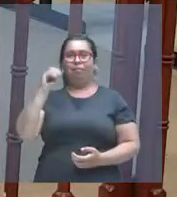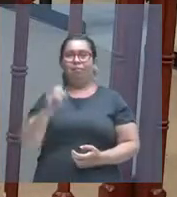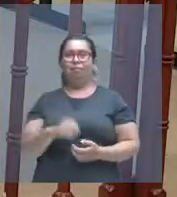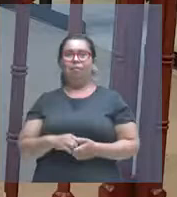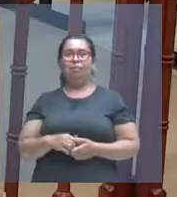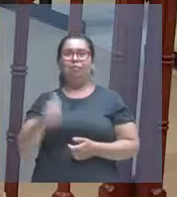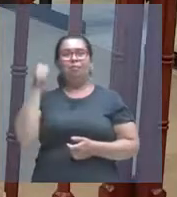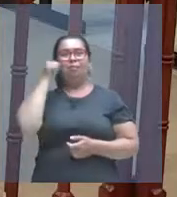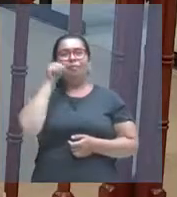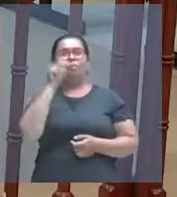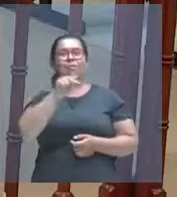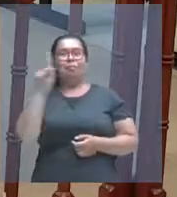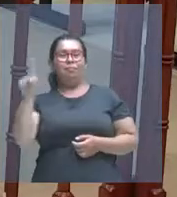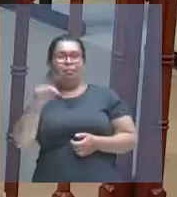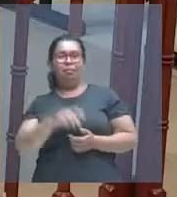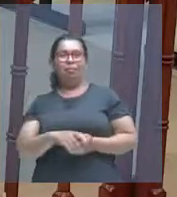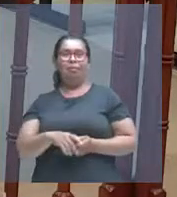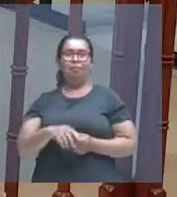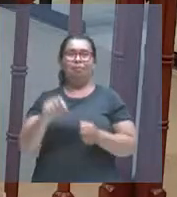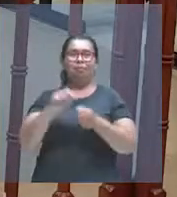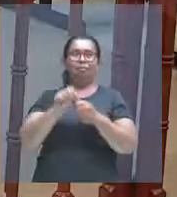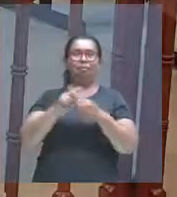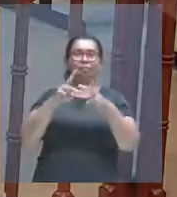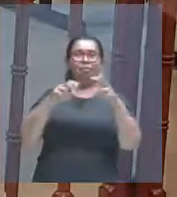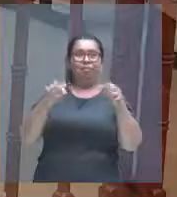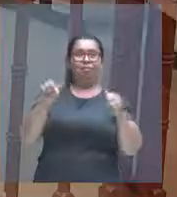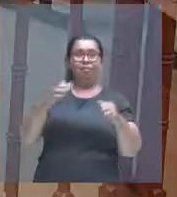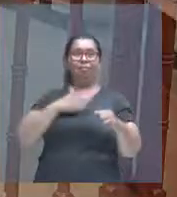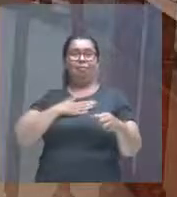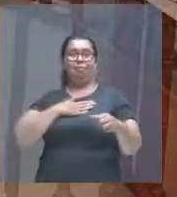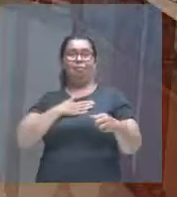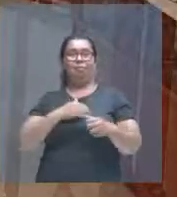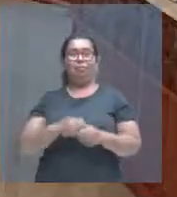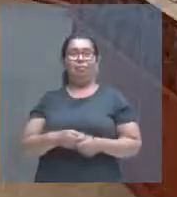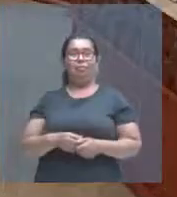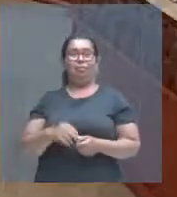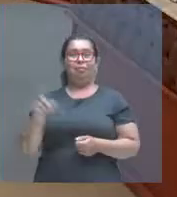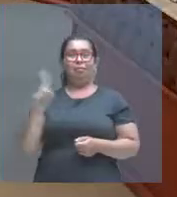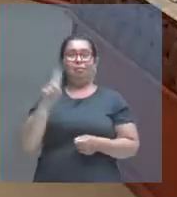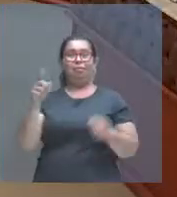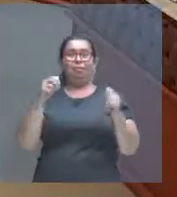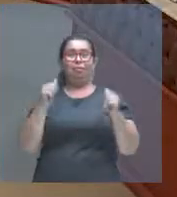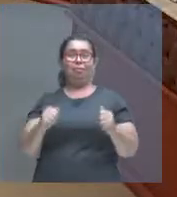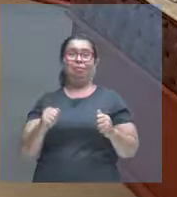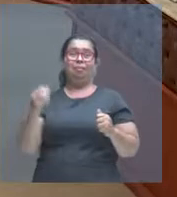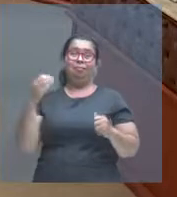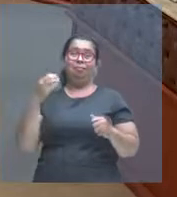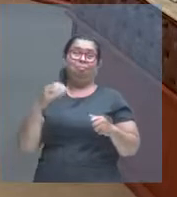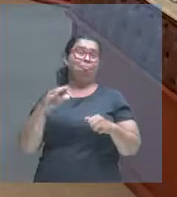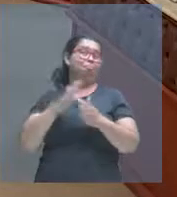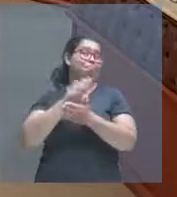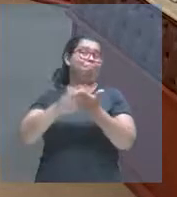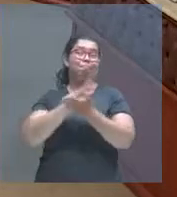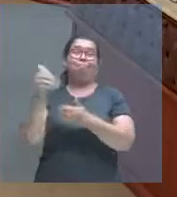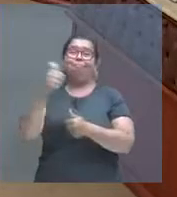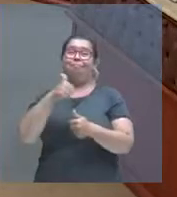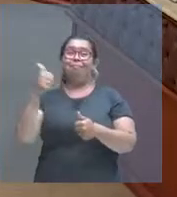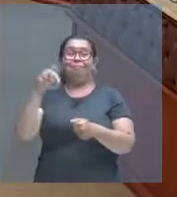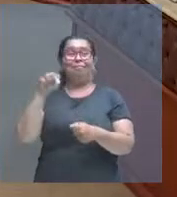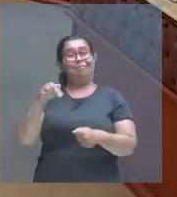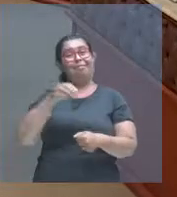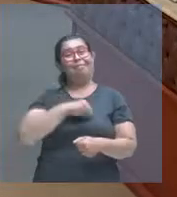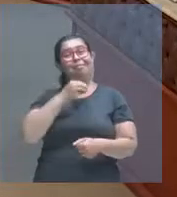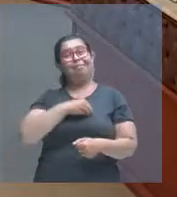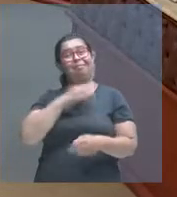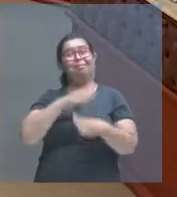Dedé, fazer um negócio desse para mim, eu não poderia querer algo melhor do que isso aí. É tudo